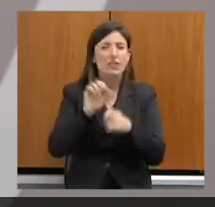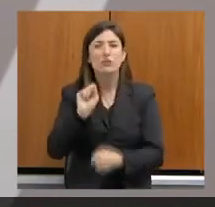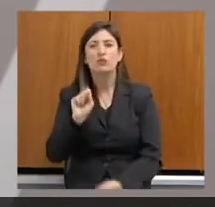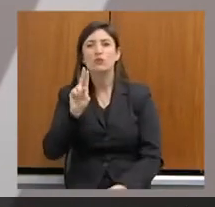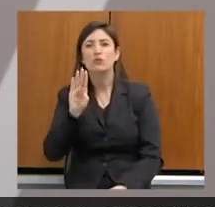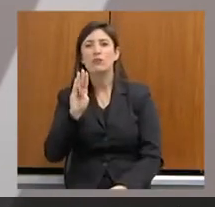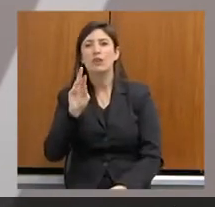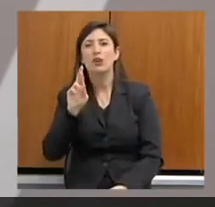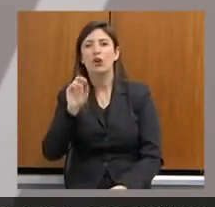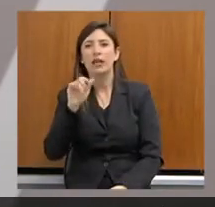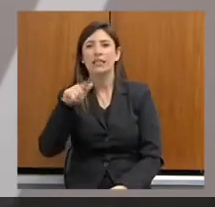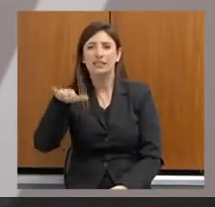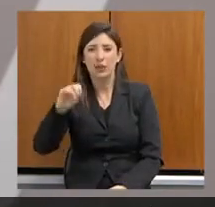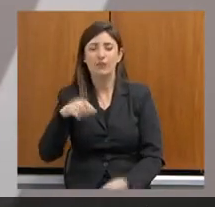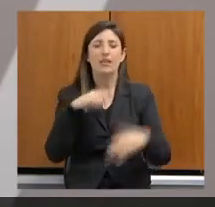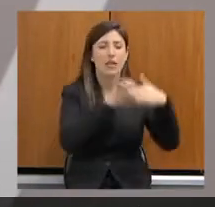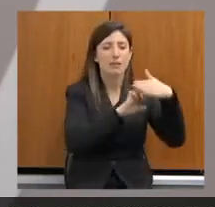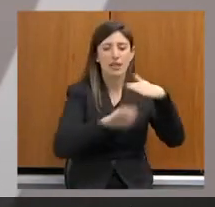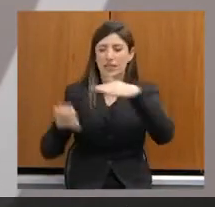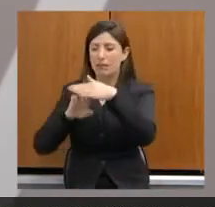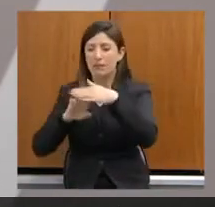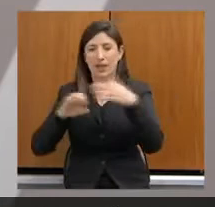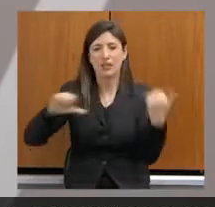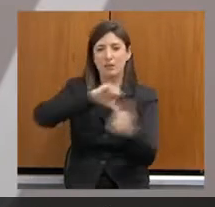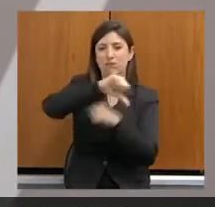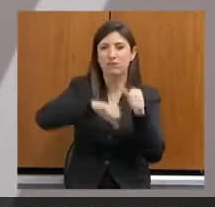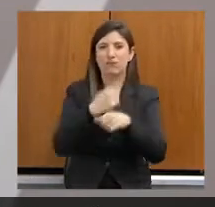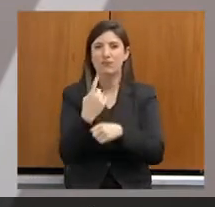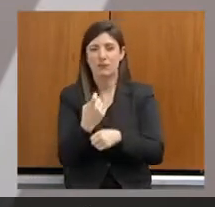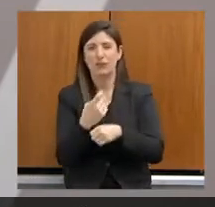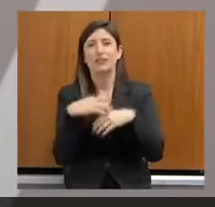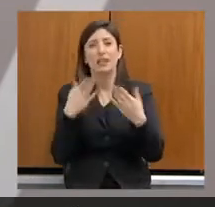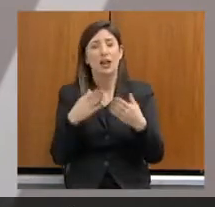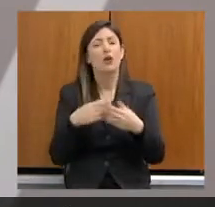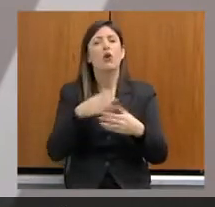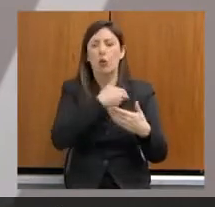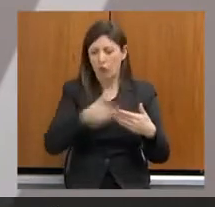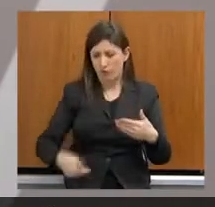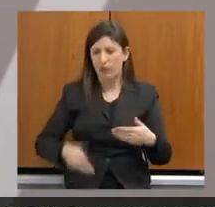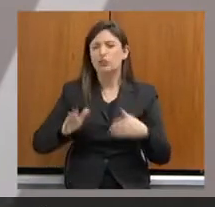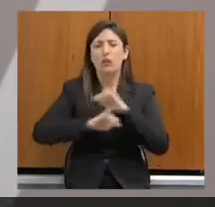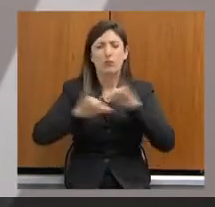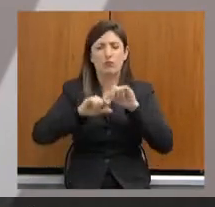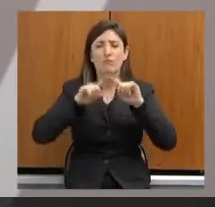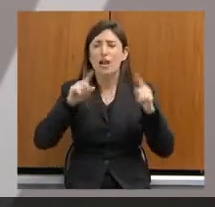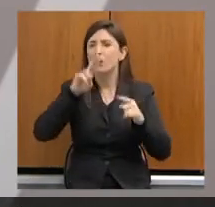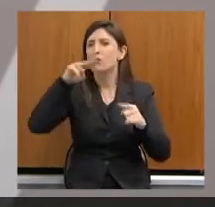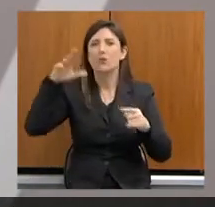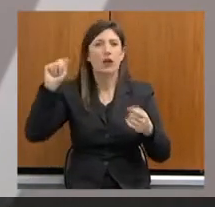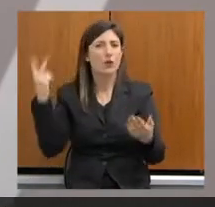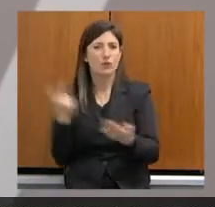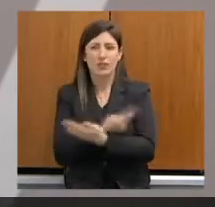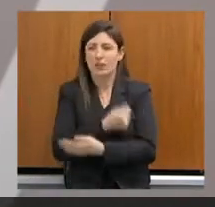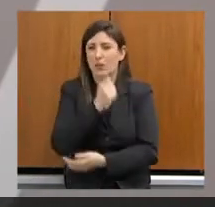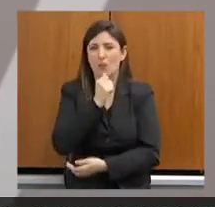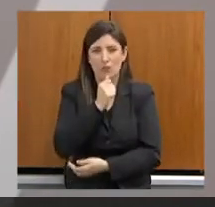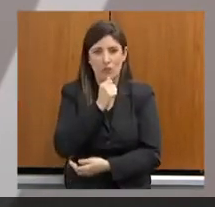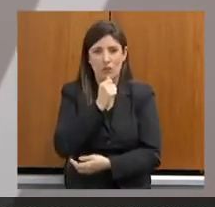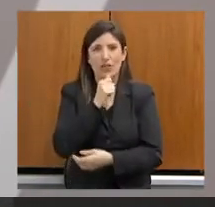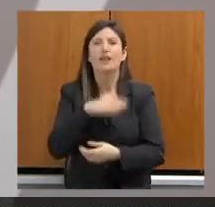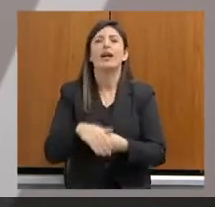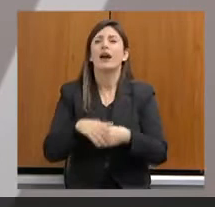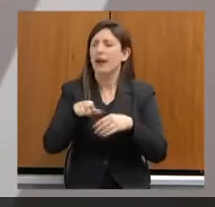a fusão de matéria EPAMIG embora anunciada pelo governo nunca ocorreu anunciava-se que a fusão traria economi